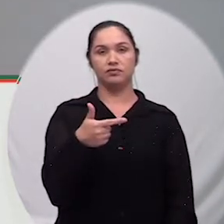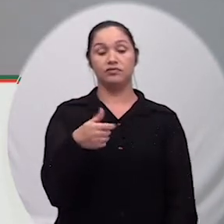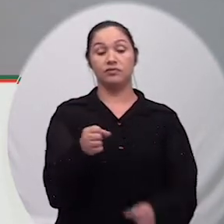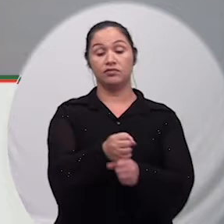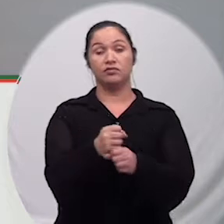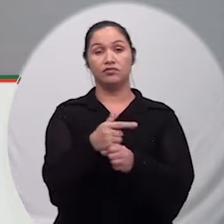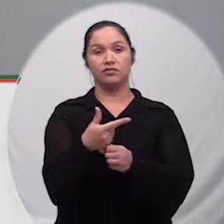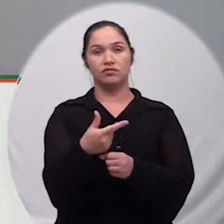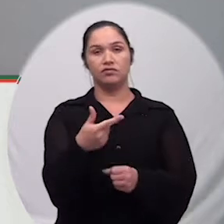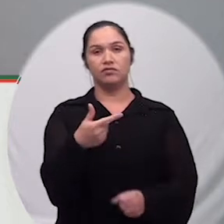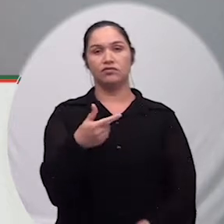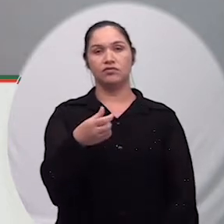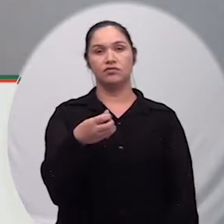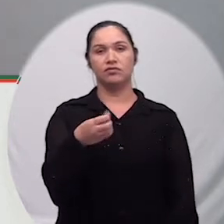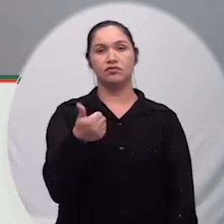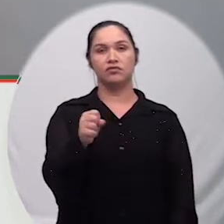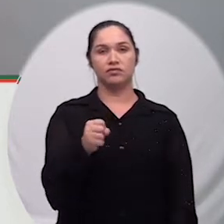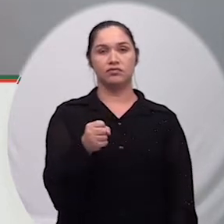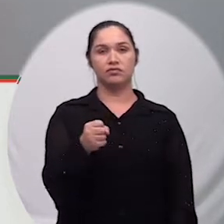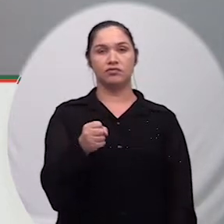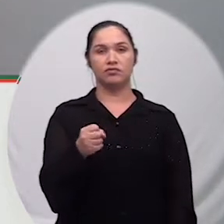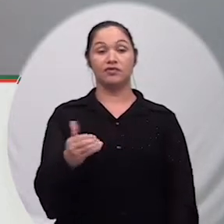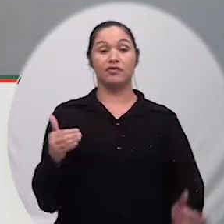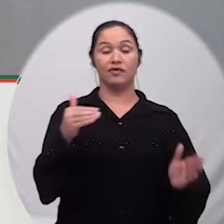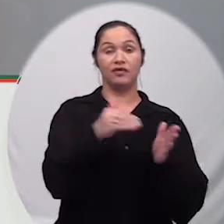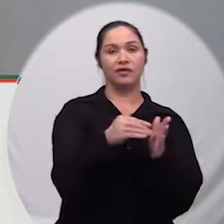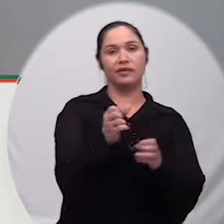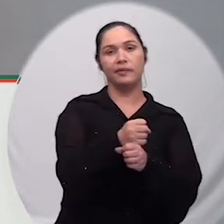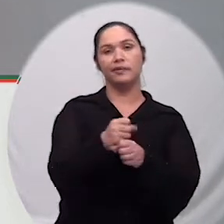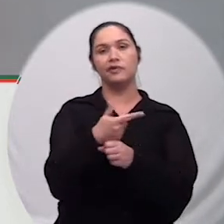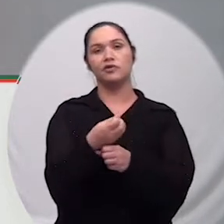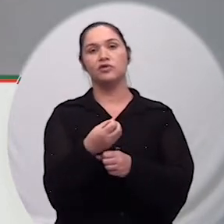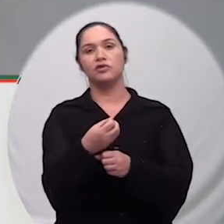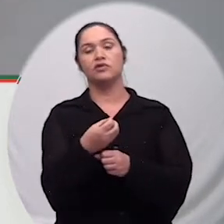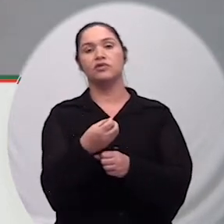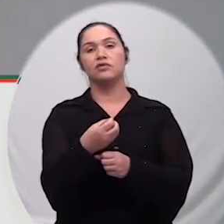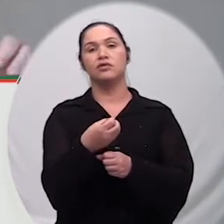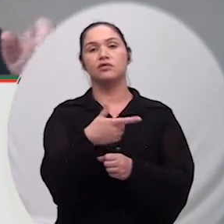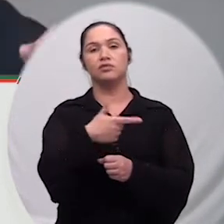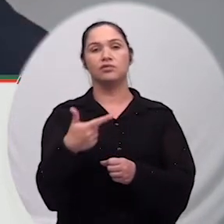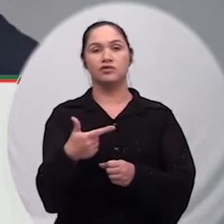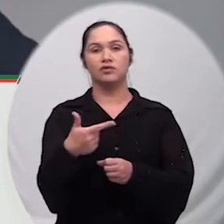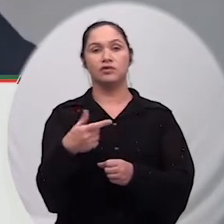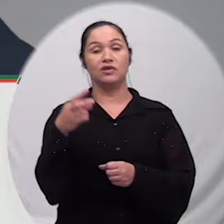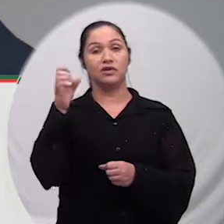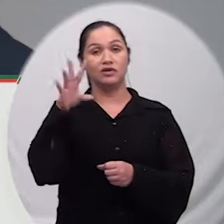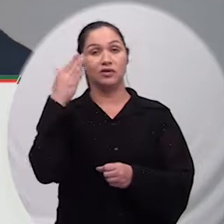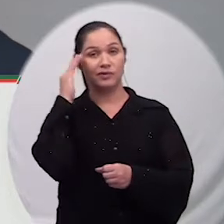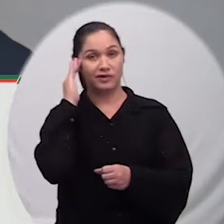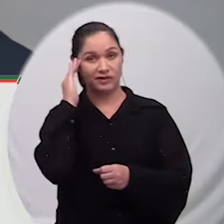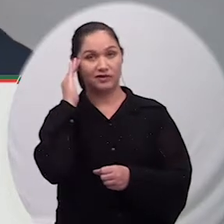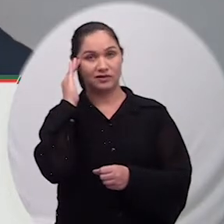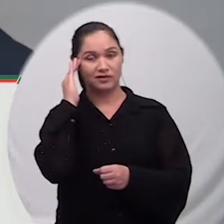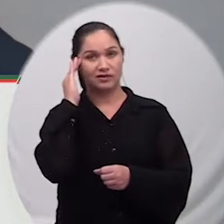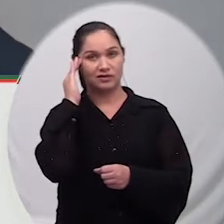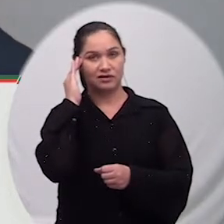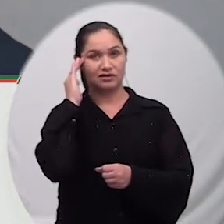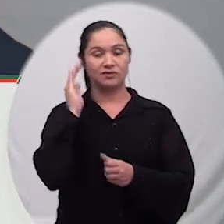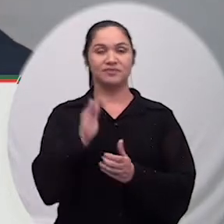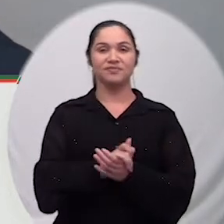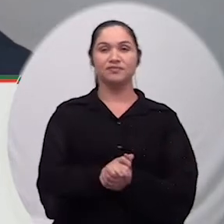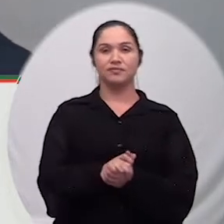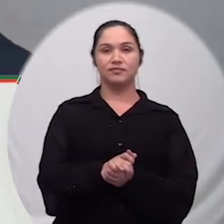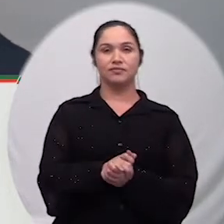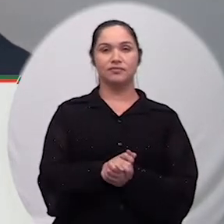até 2022. É uma empresa lá de Sorocaba, né? Pobre do arquiteto Cabral, né? Tanto que ele brigava